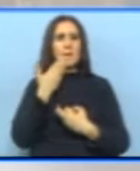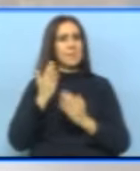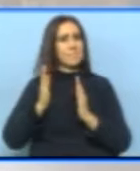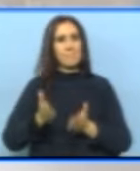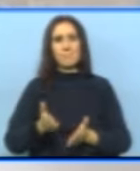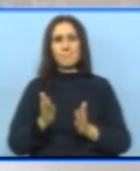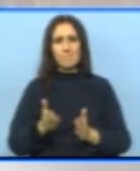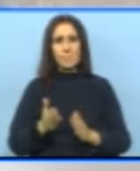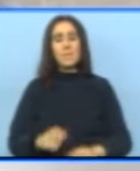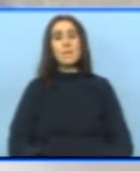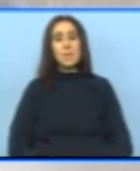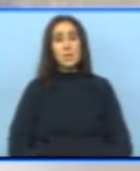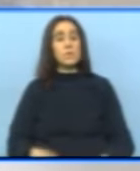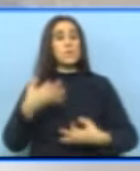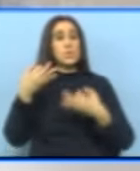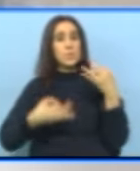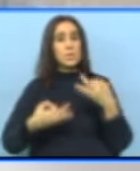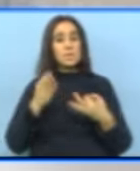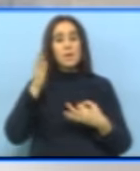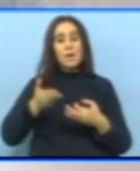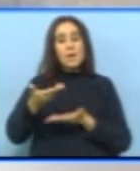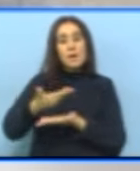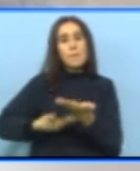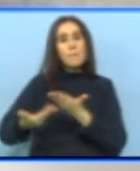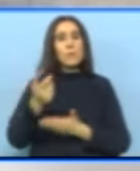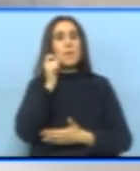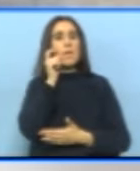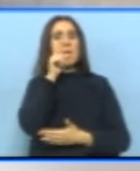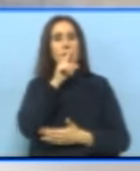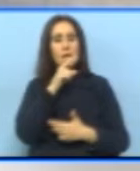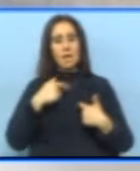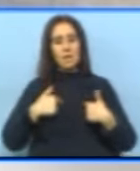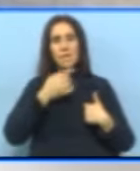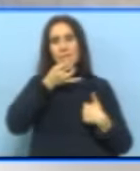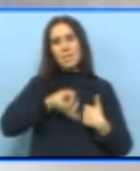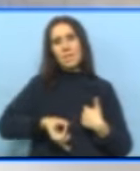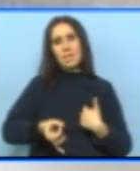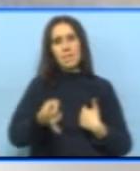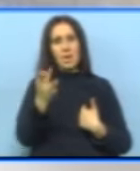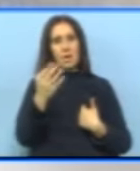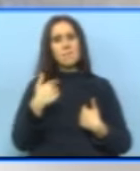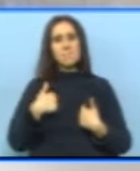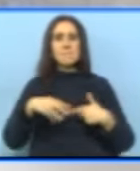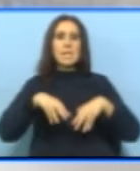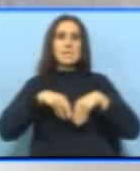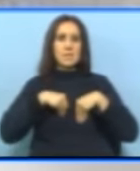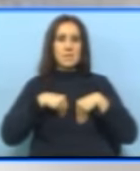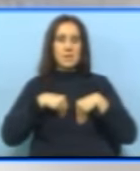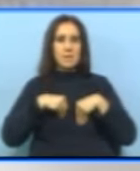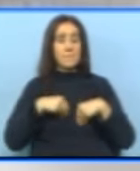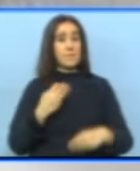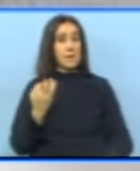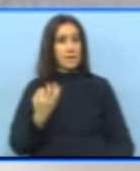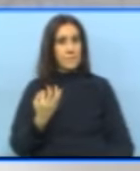Quem repõe a justiça é aquele que perdoa, aquele que aceita. E nisto o